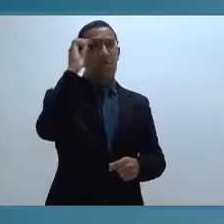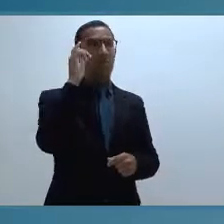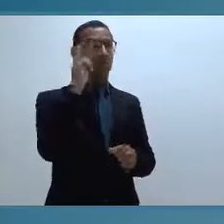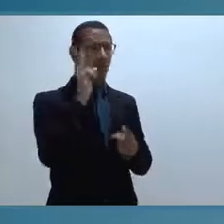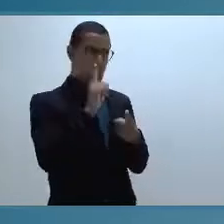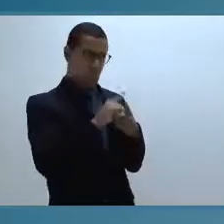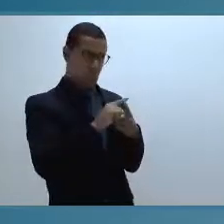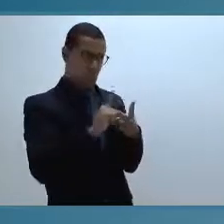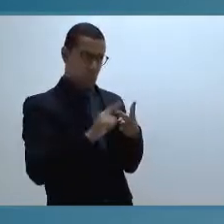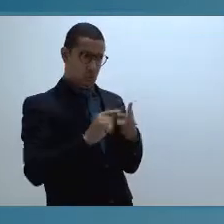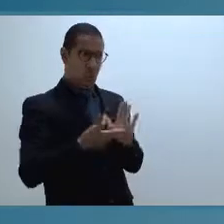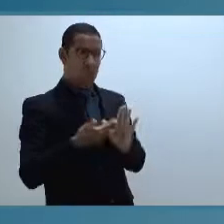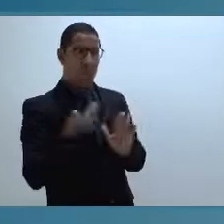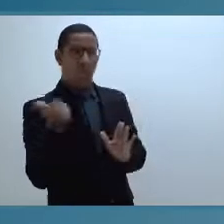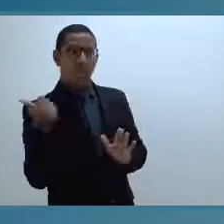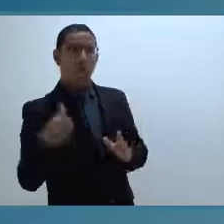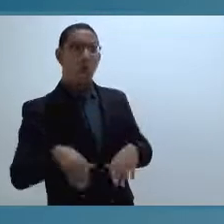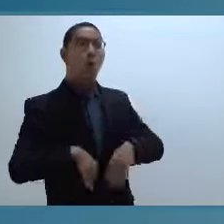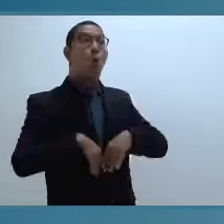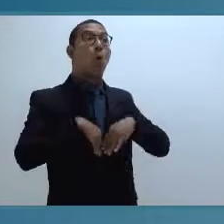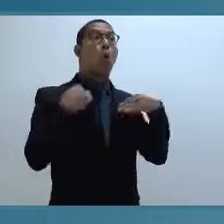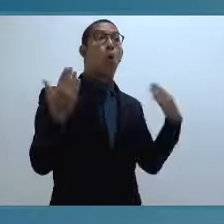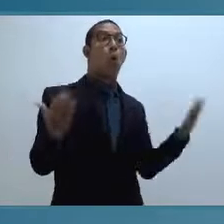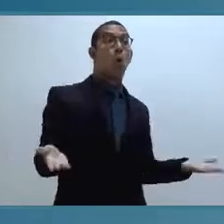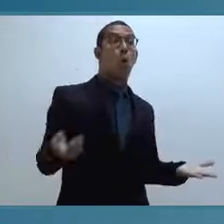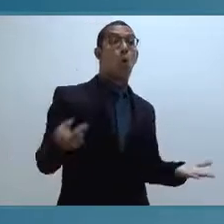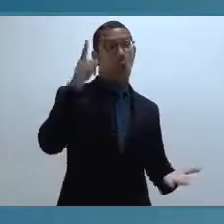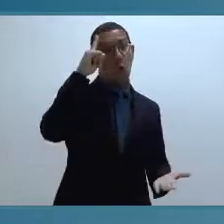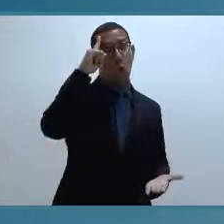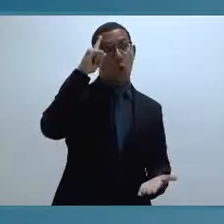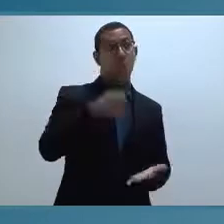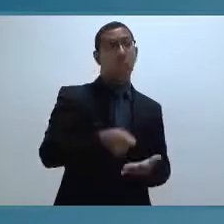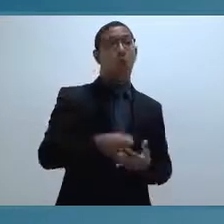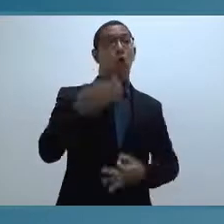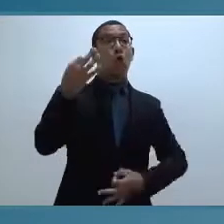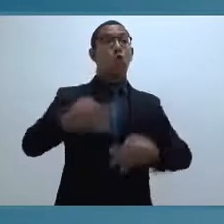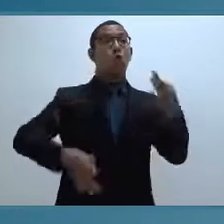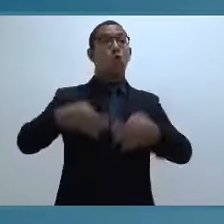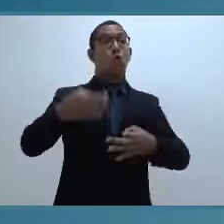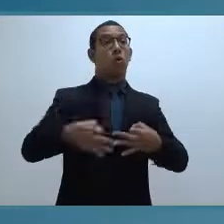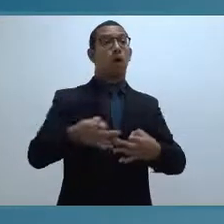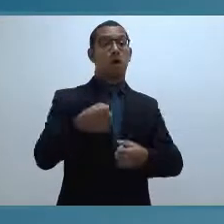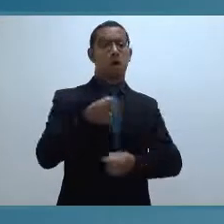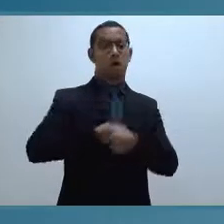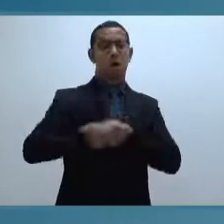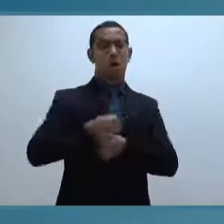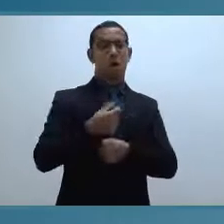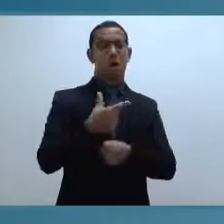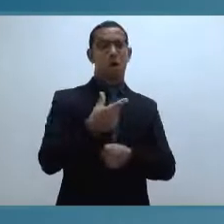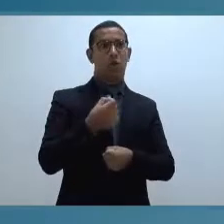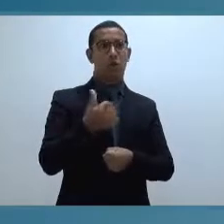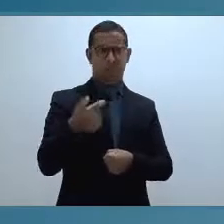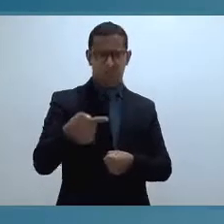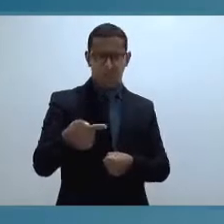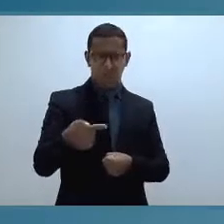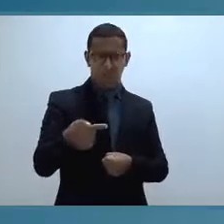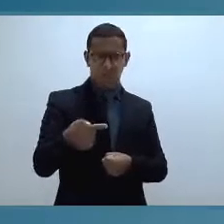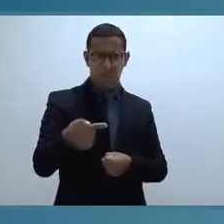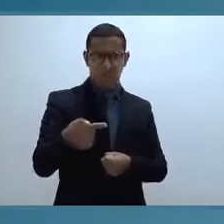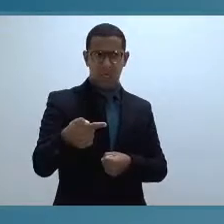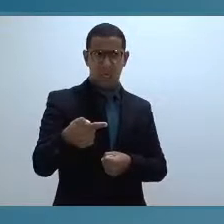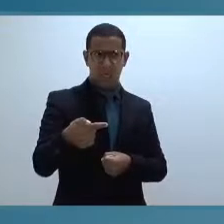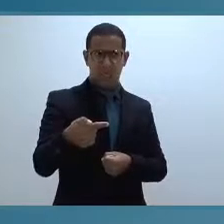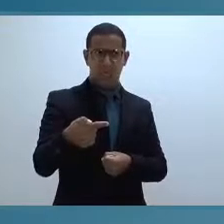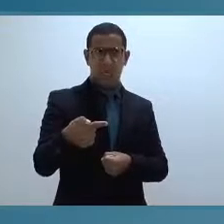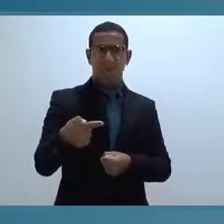retiradas agora ou que já se julgue de acordo com a de 2017? Excelência,